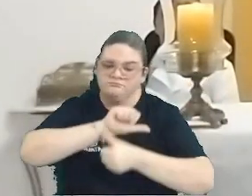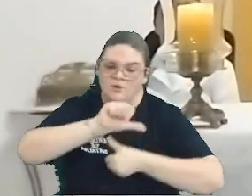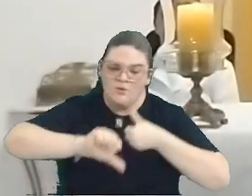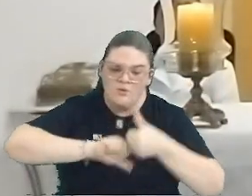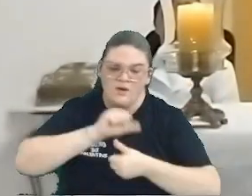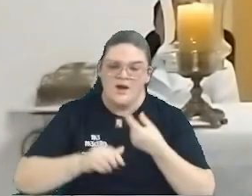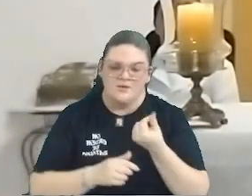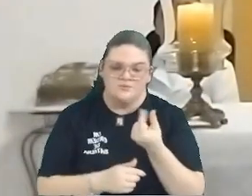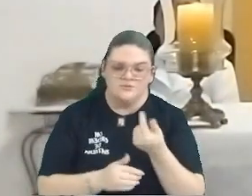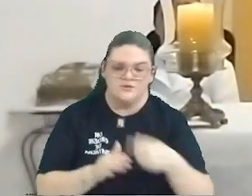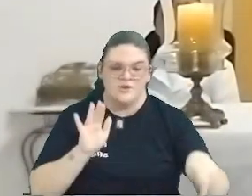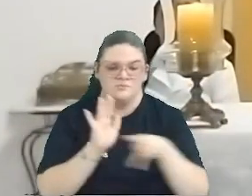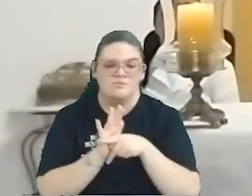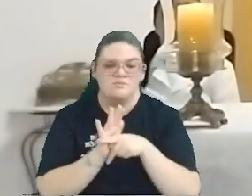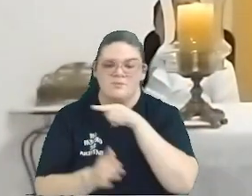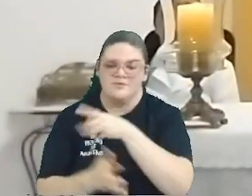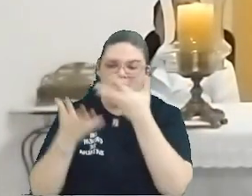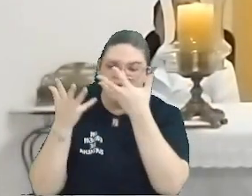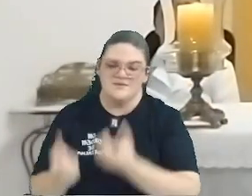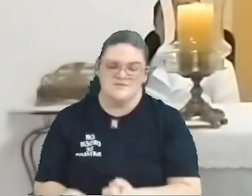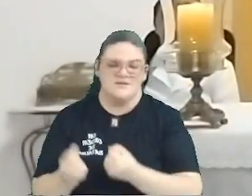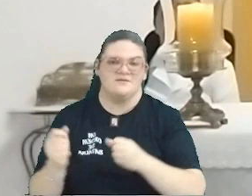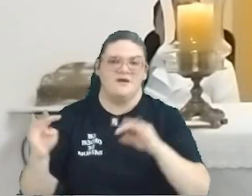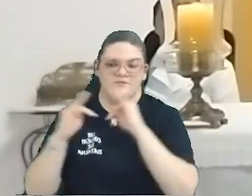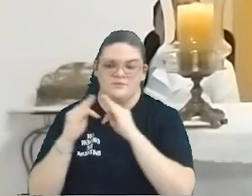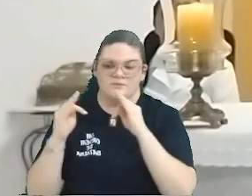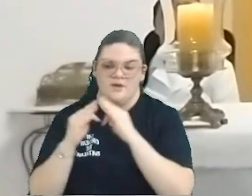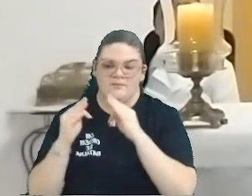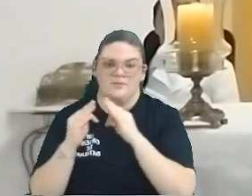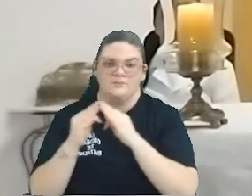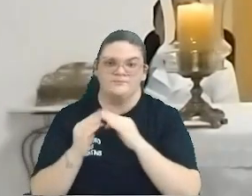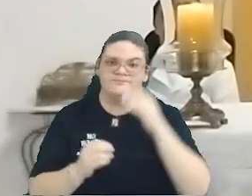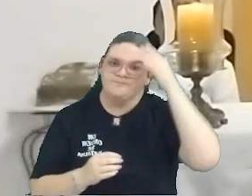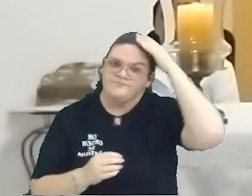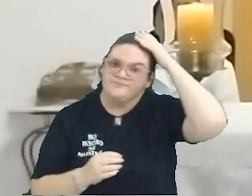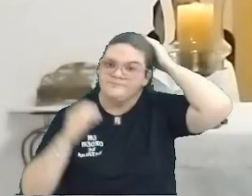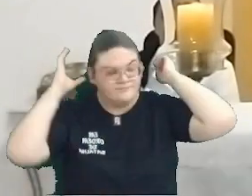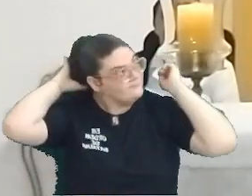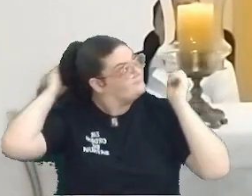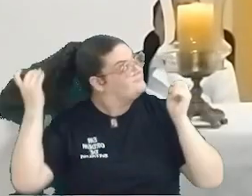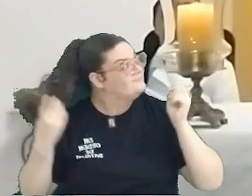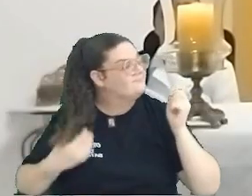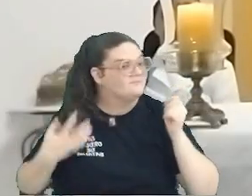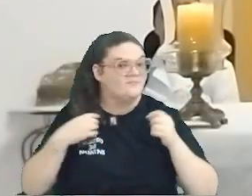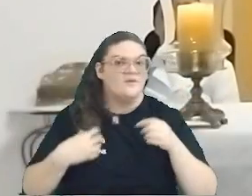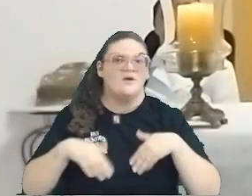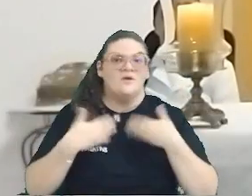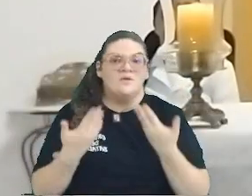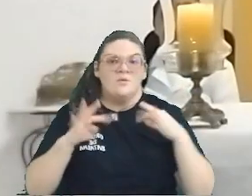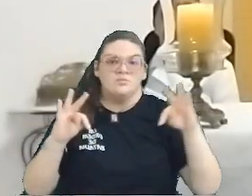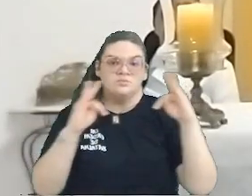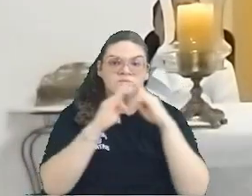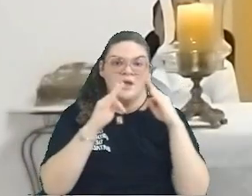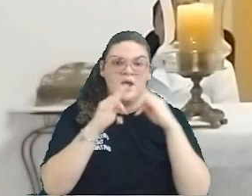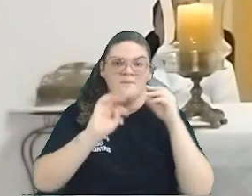com o dinheiro que era aceito ali no templo de Jerusalém. De modo que o templo se transformou